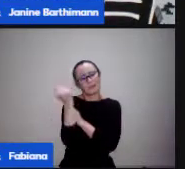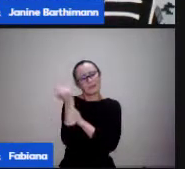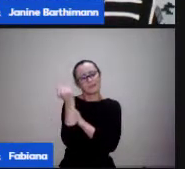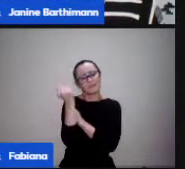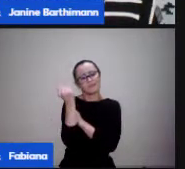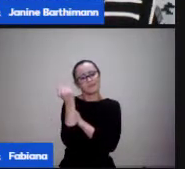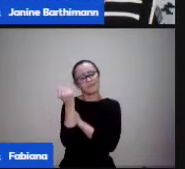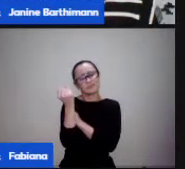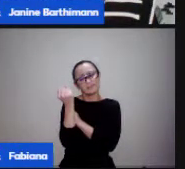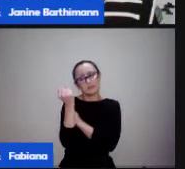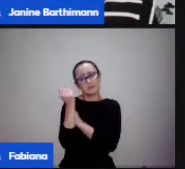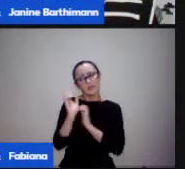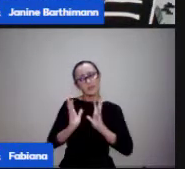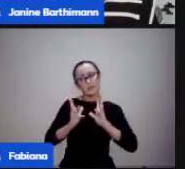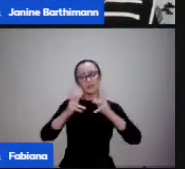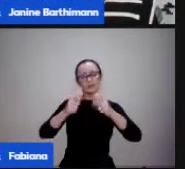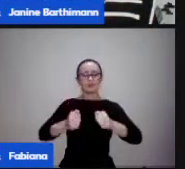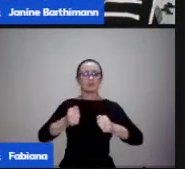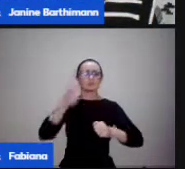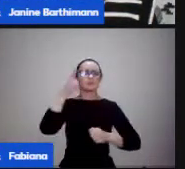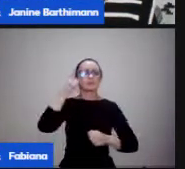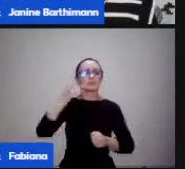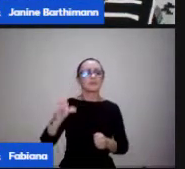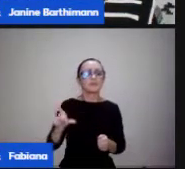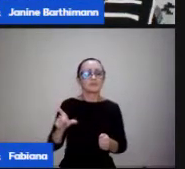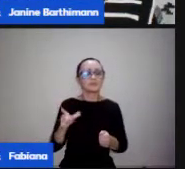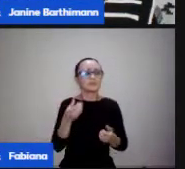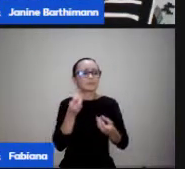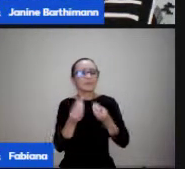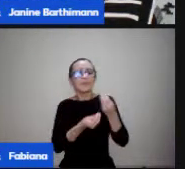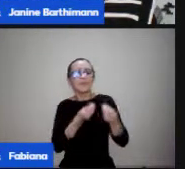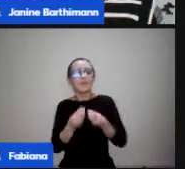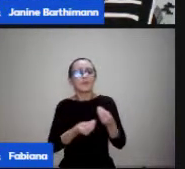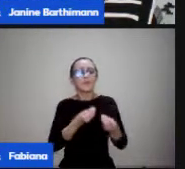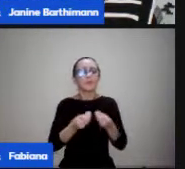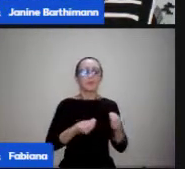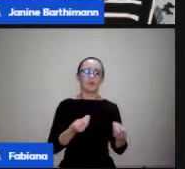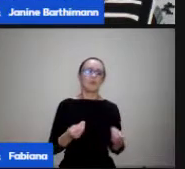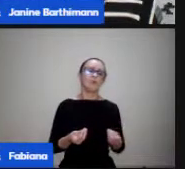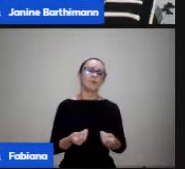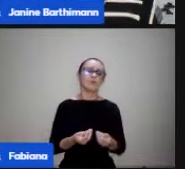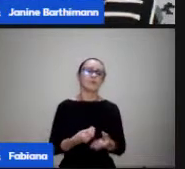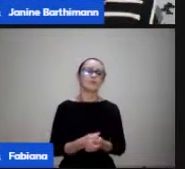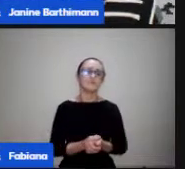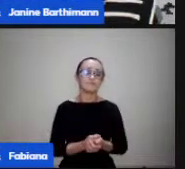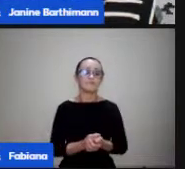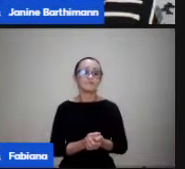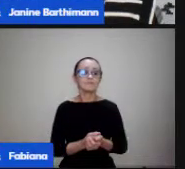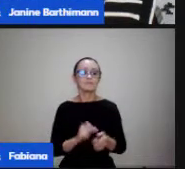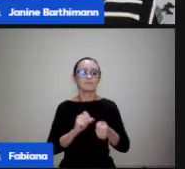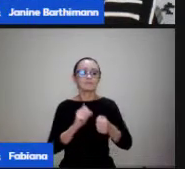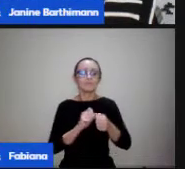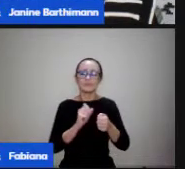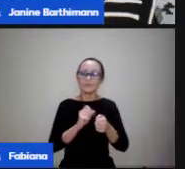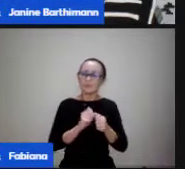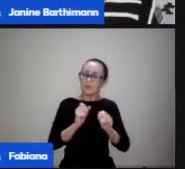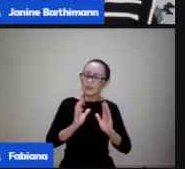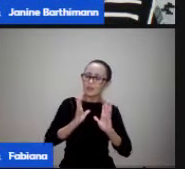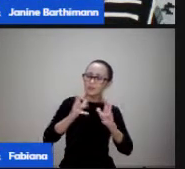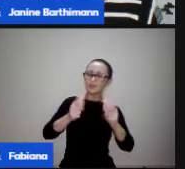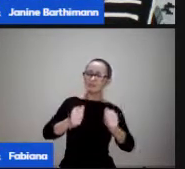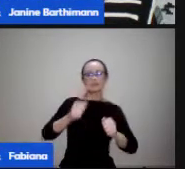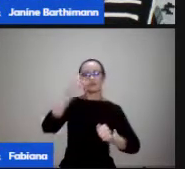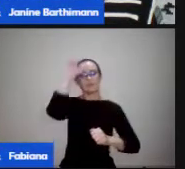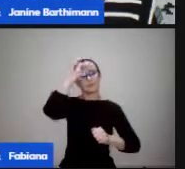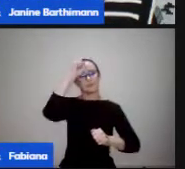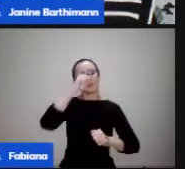de todos, né? Como fazer uma equidade para que todos aprendam, né? Então, será